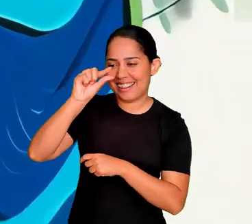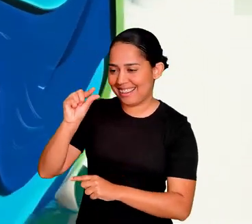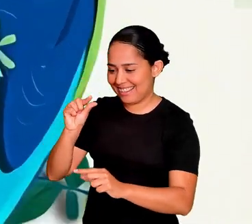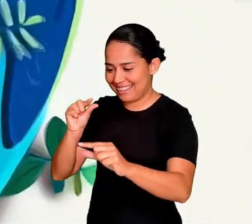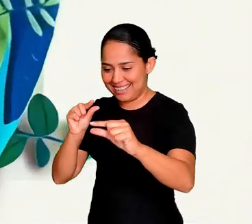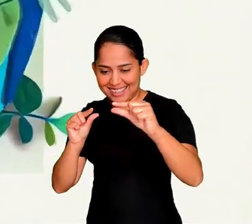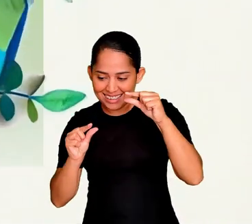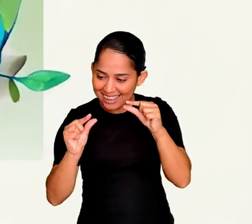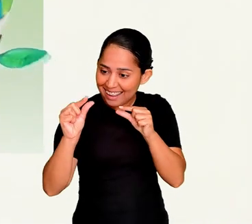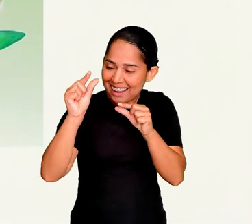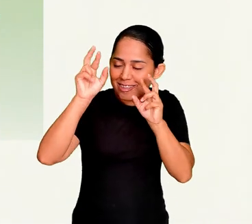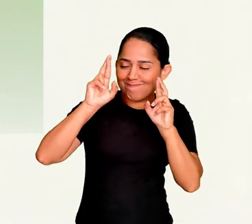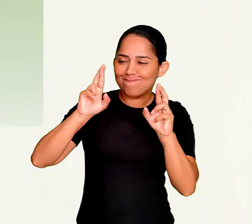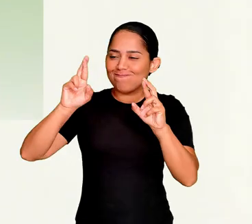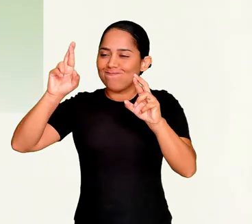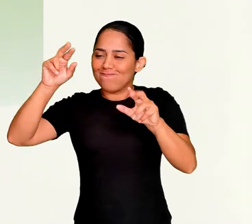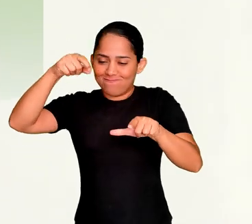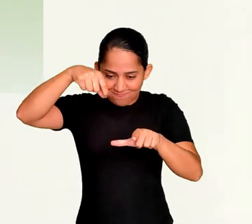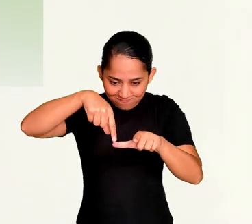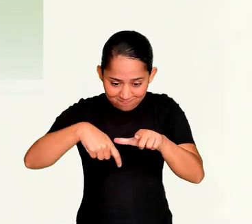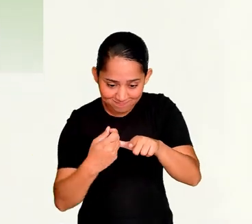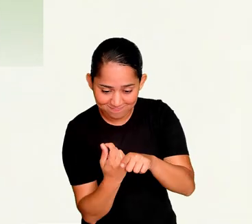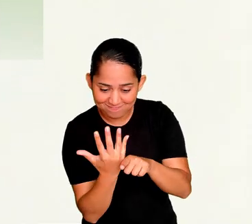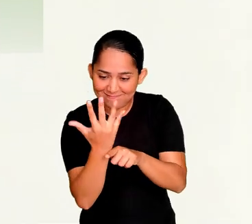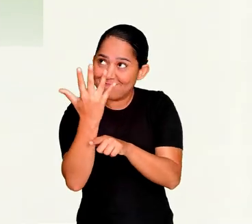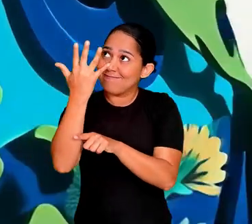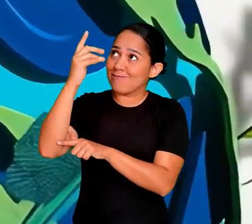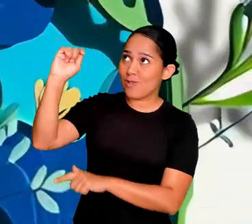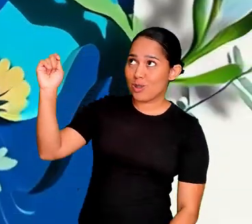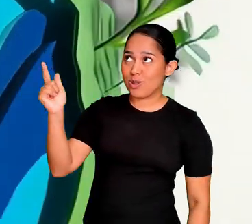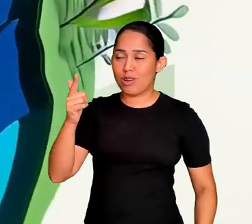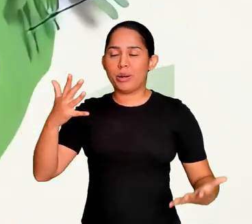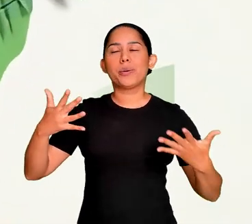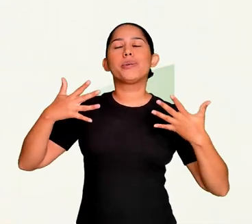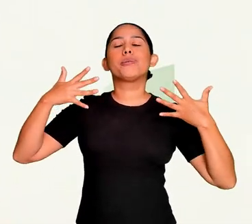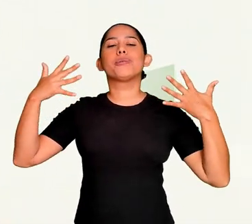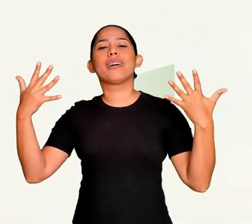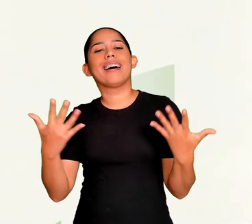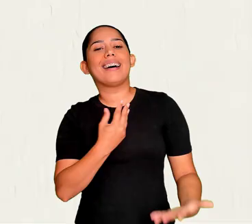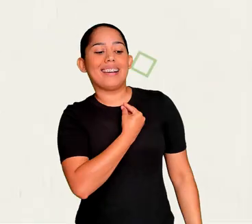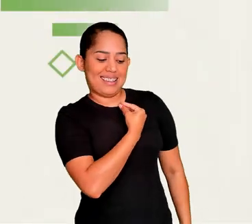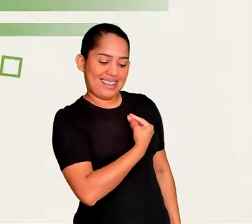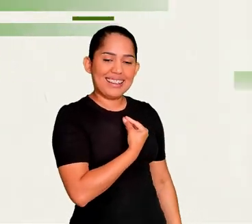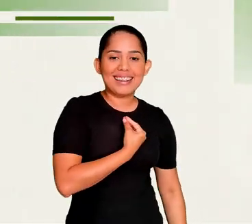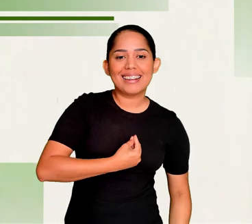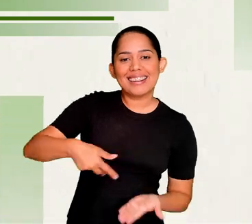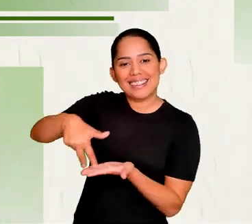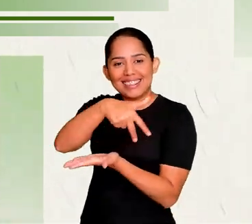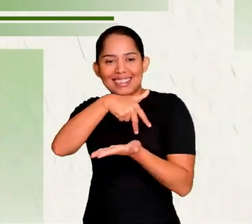Cada semente, uma esperança. O sol aquece, a vida dança.